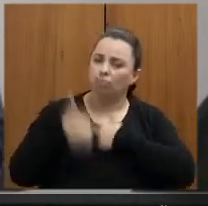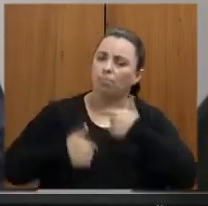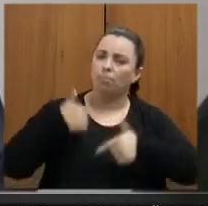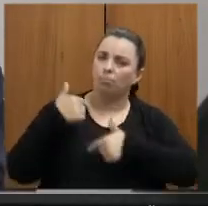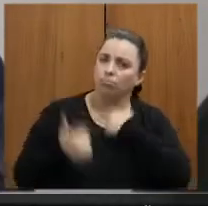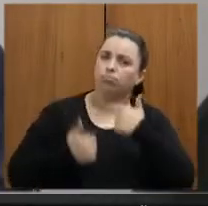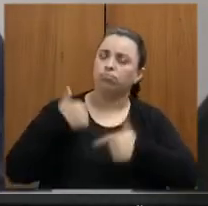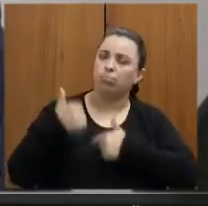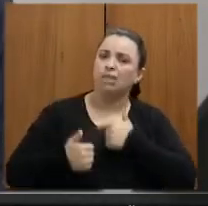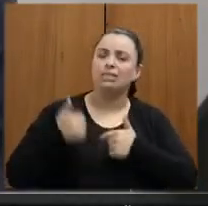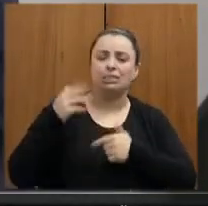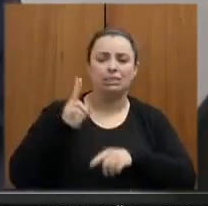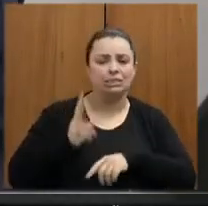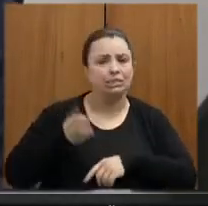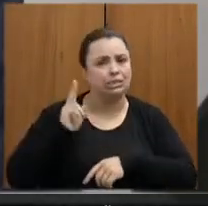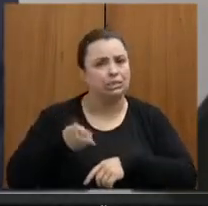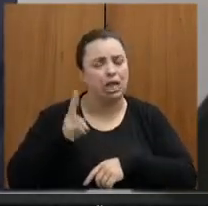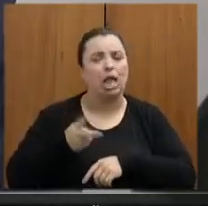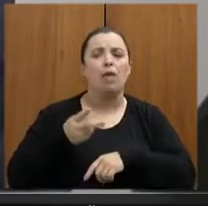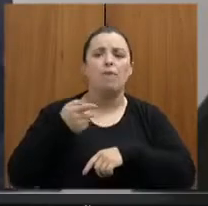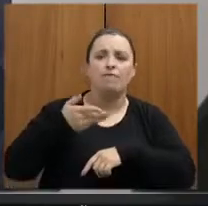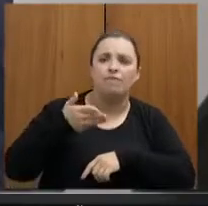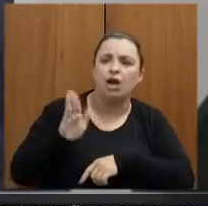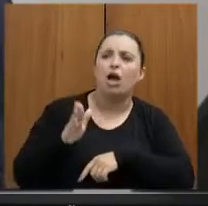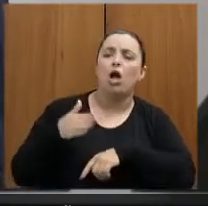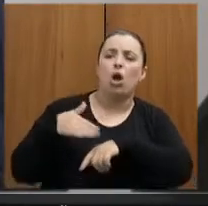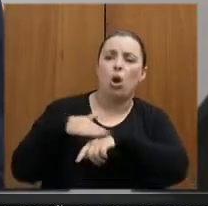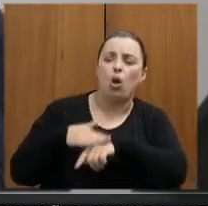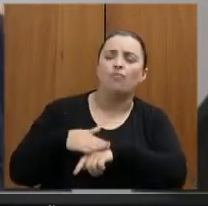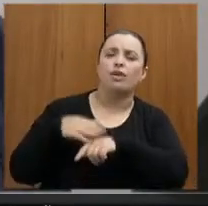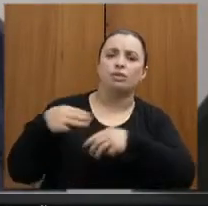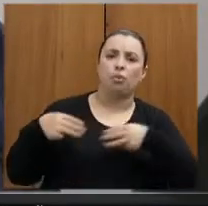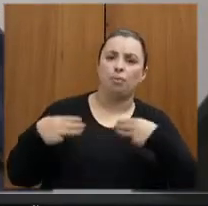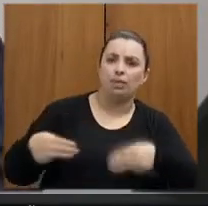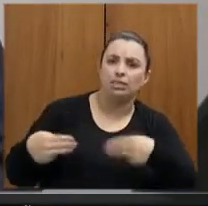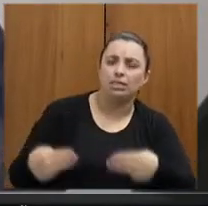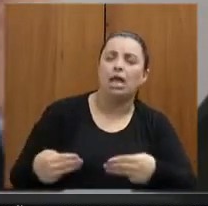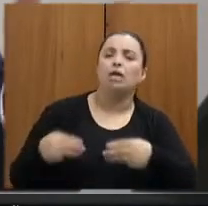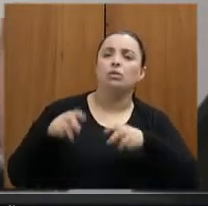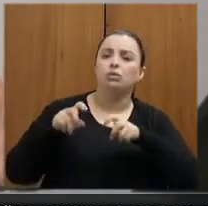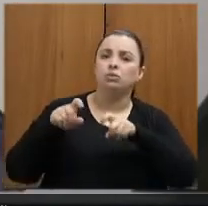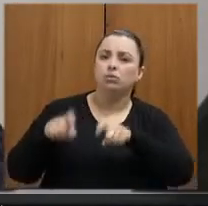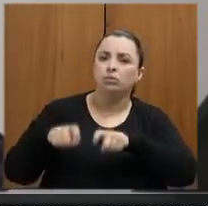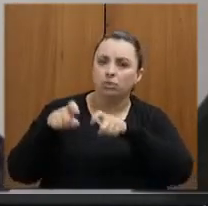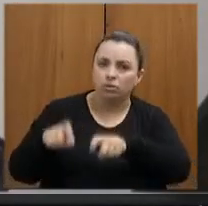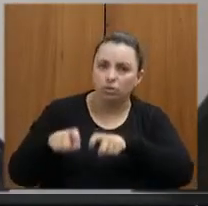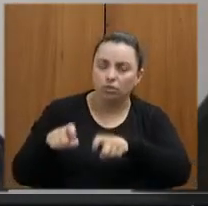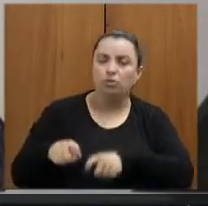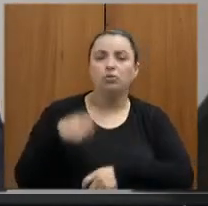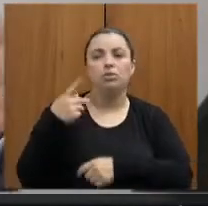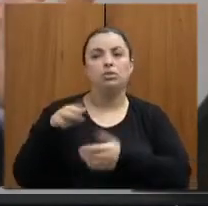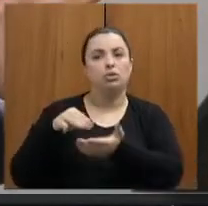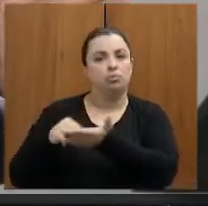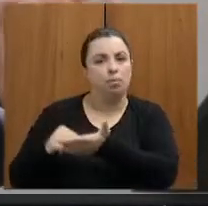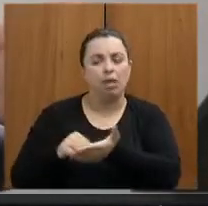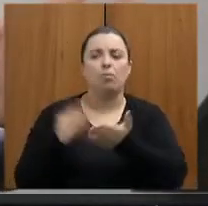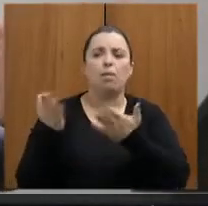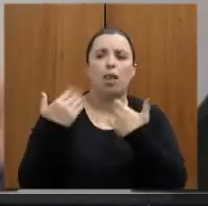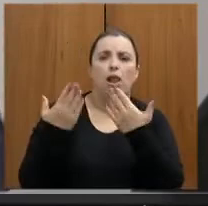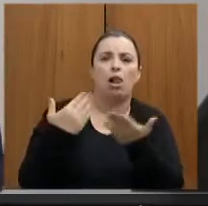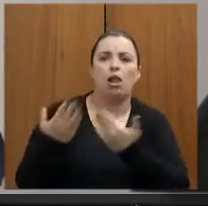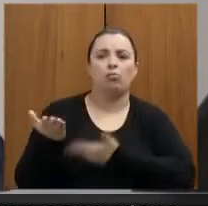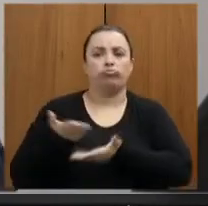conversado constantemente com Ministérios como Ministério da Agricultura e com seus membros e principalmente